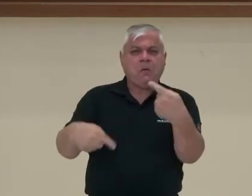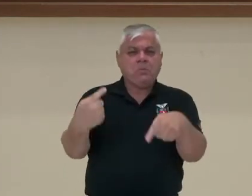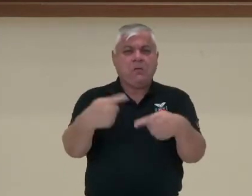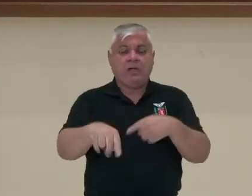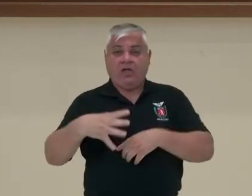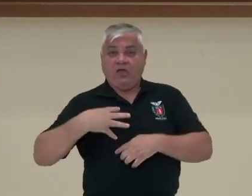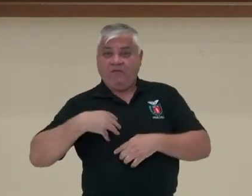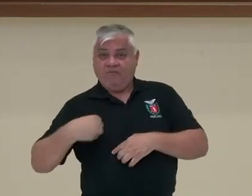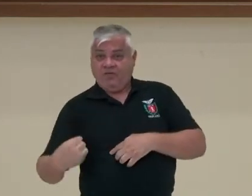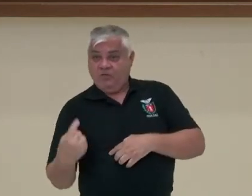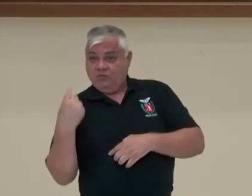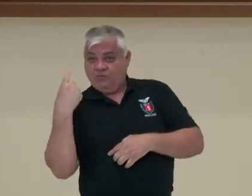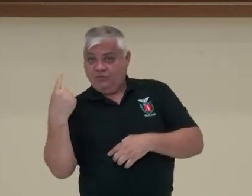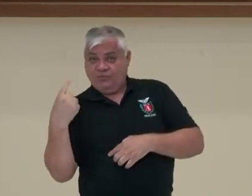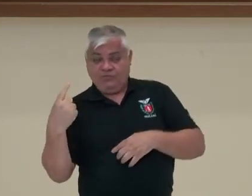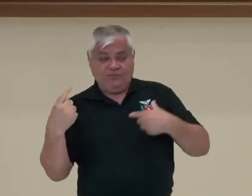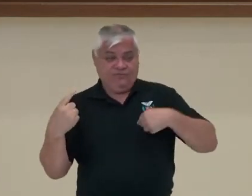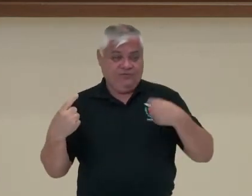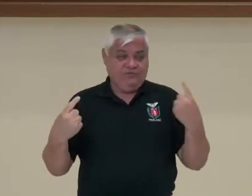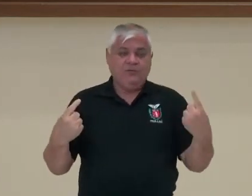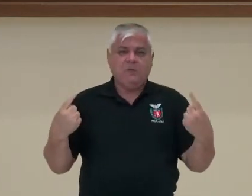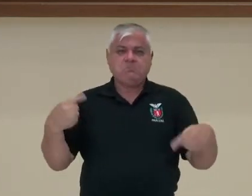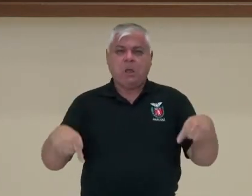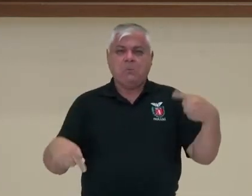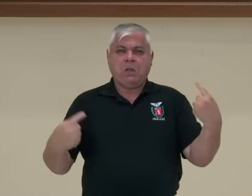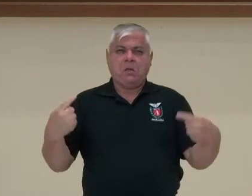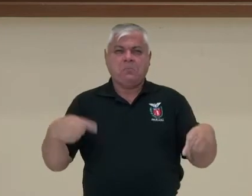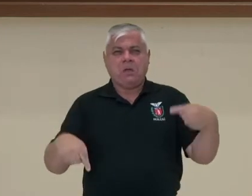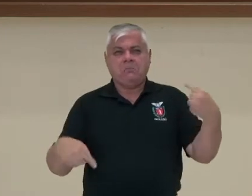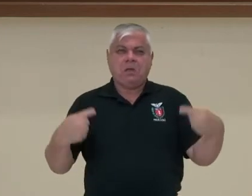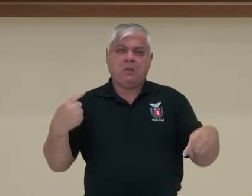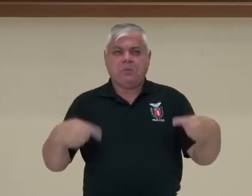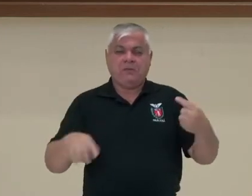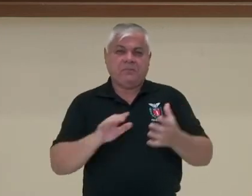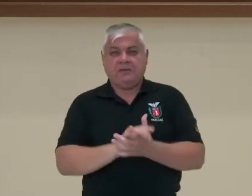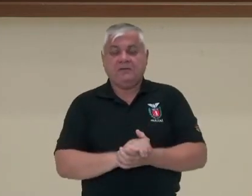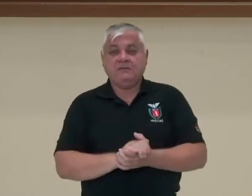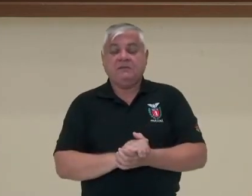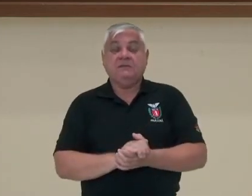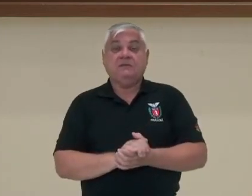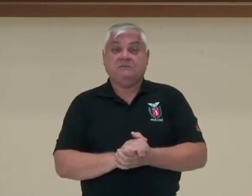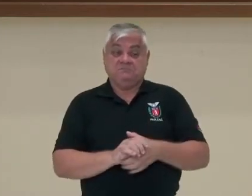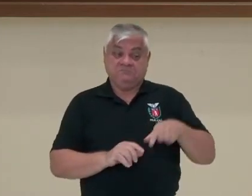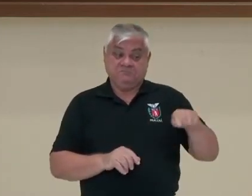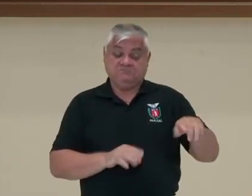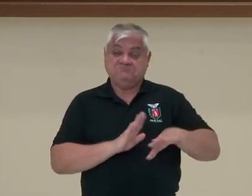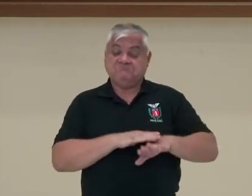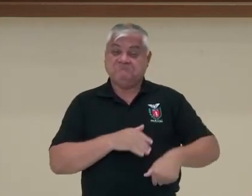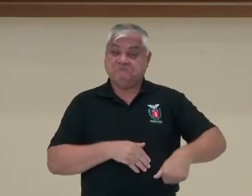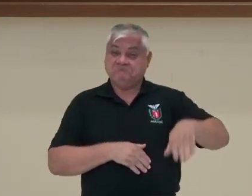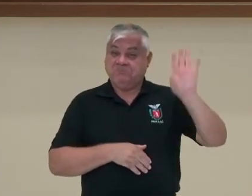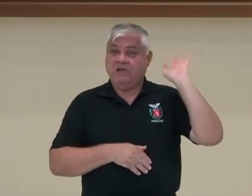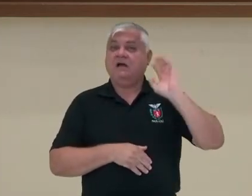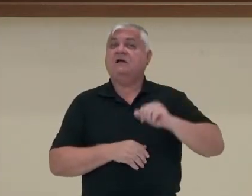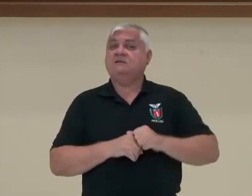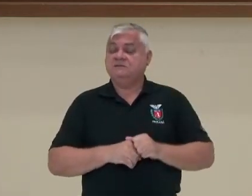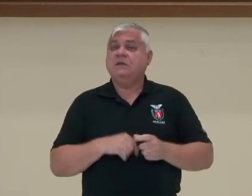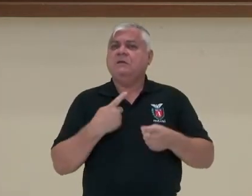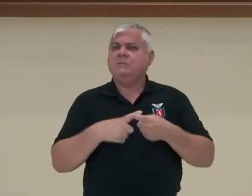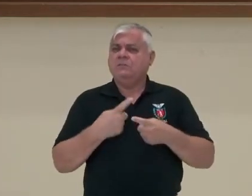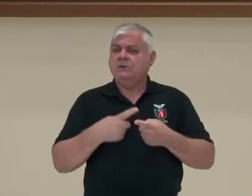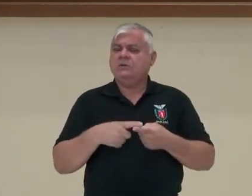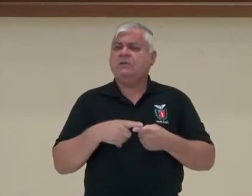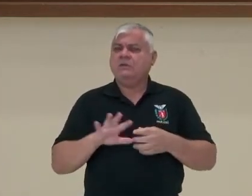filhos, Huáscar e Atahualpa. O Atahualpa era o mais propício, digamos assim, para